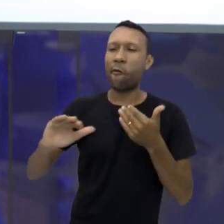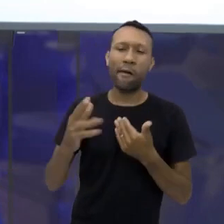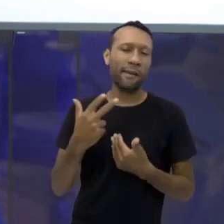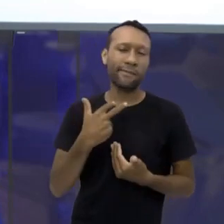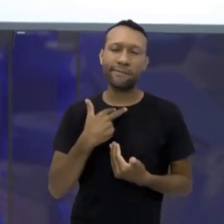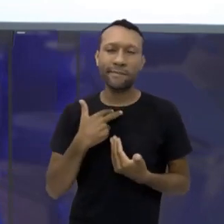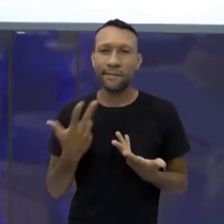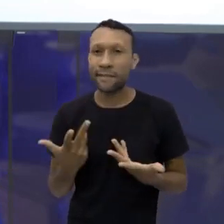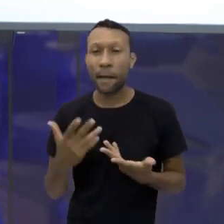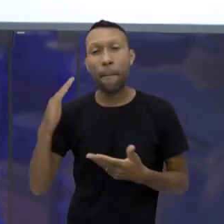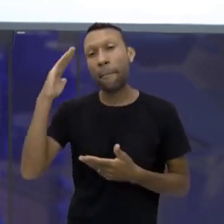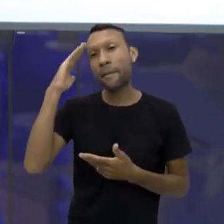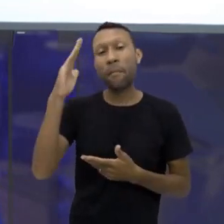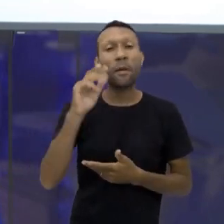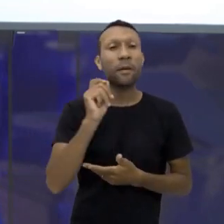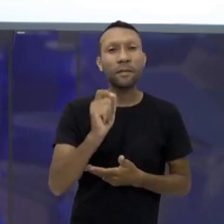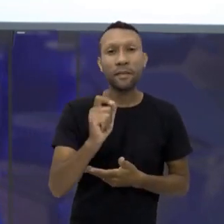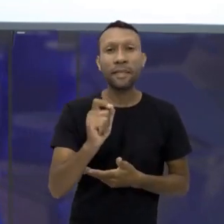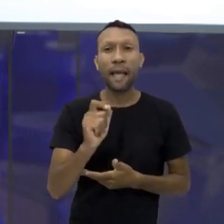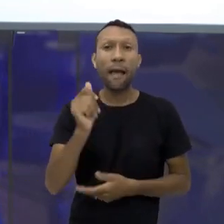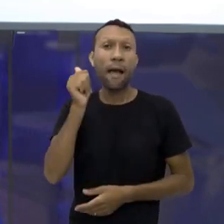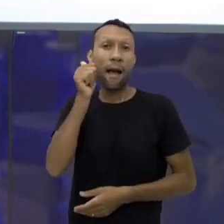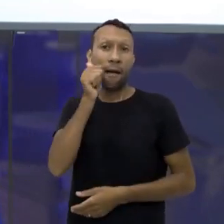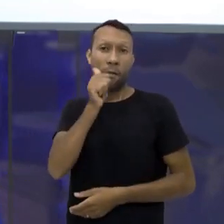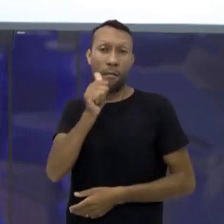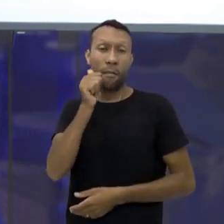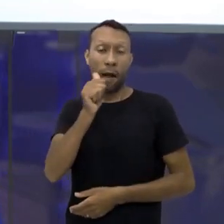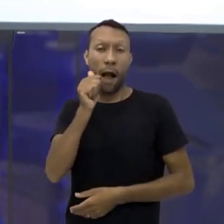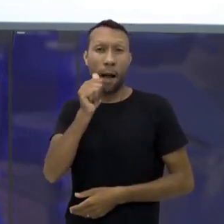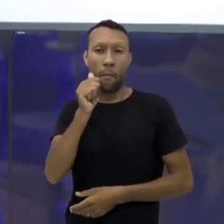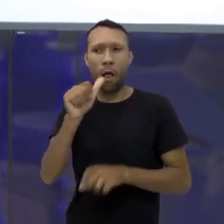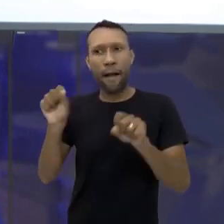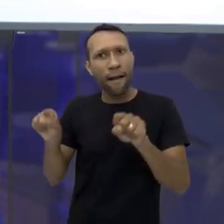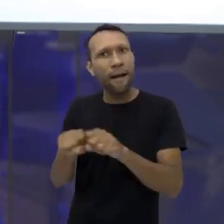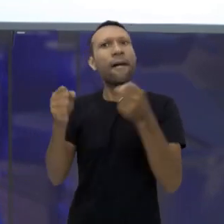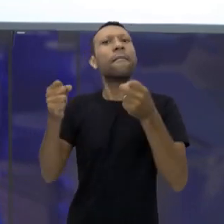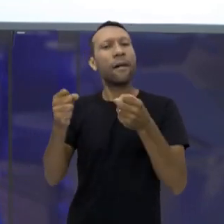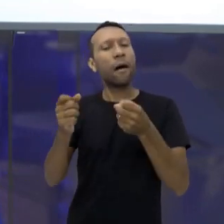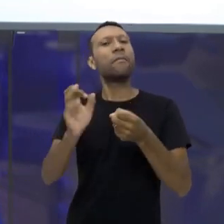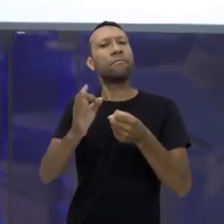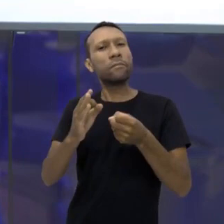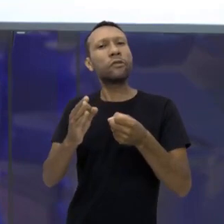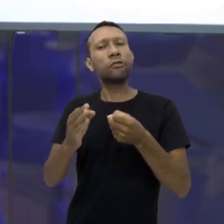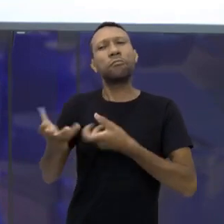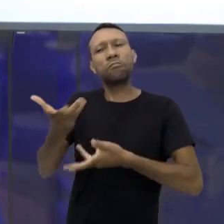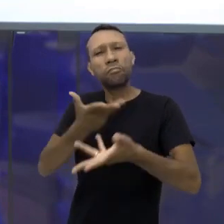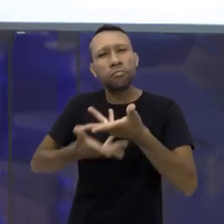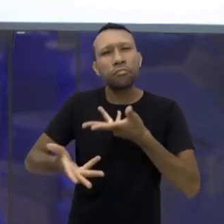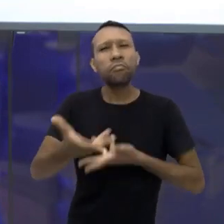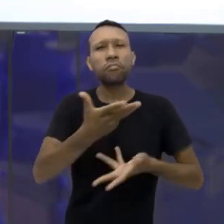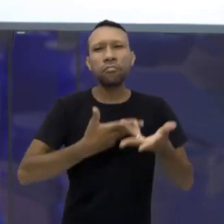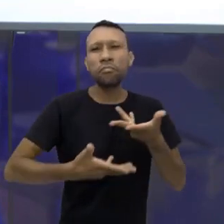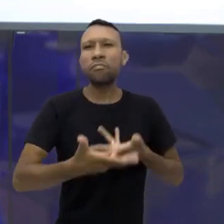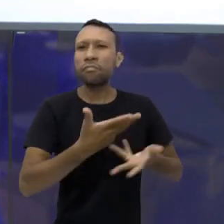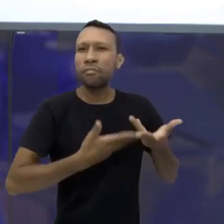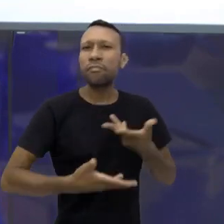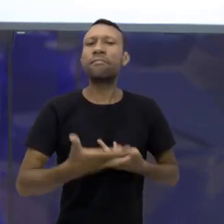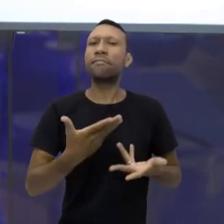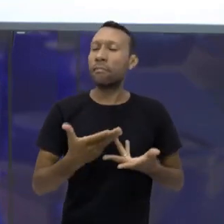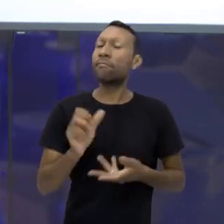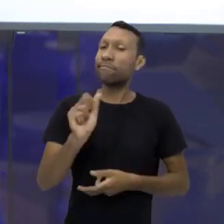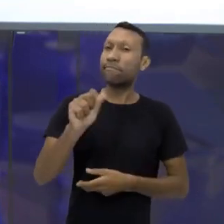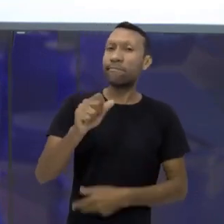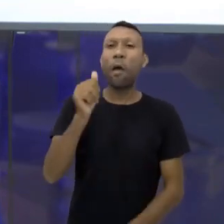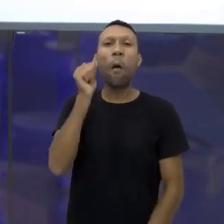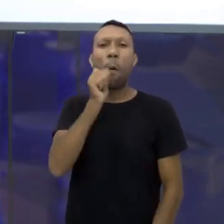período, principalmente enquanto mulher, porque ela quebra tabus e ela está ali já nos representando como mulher. Então